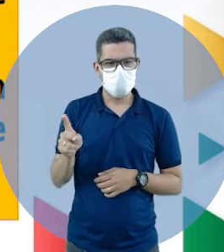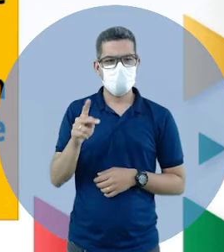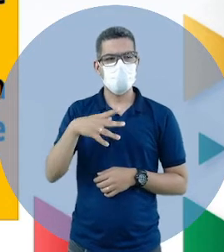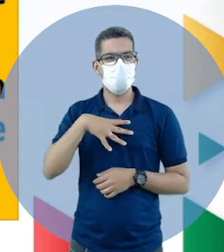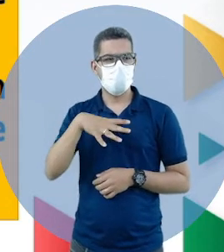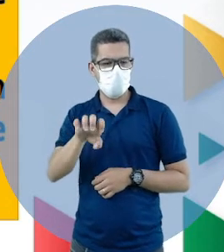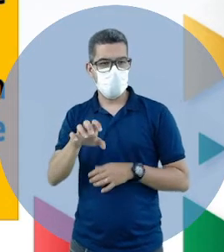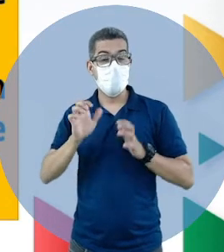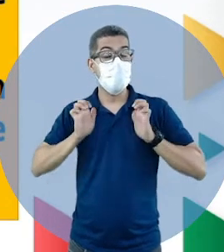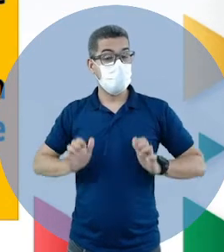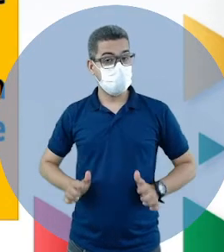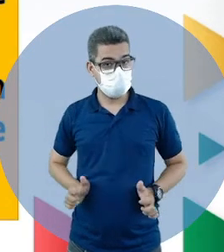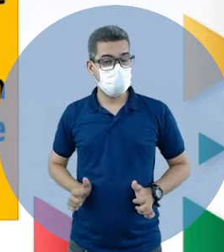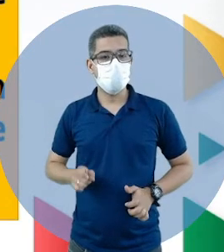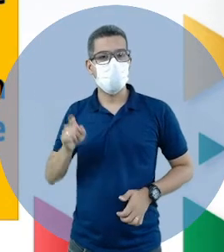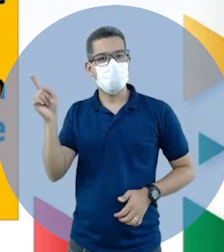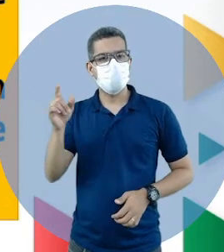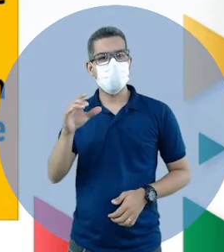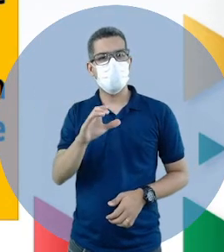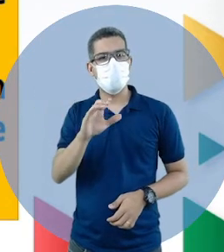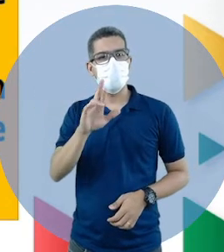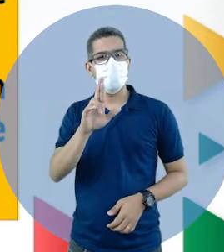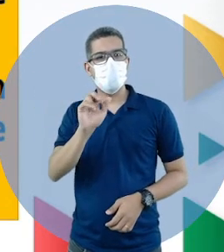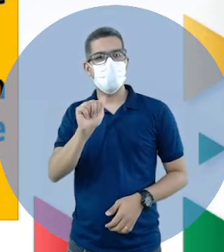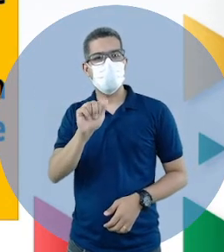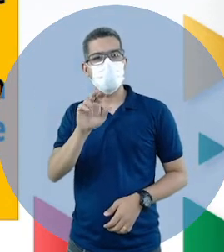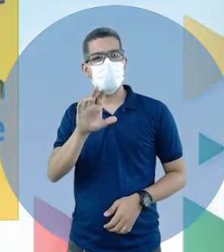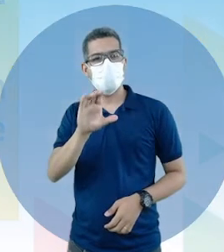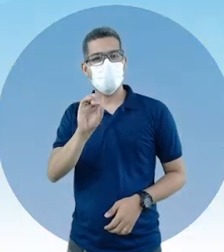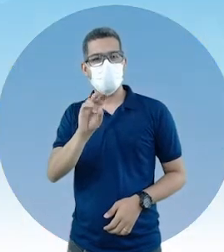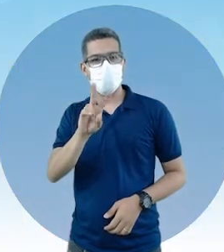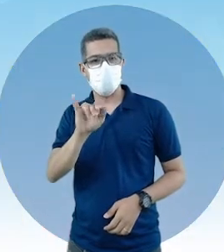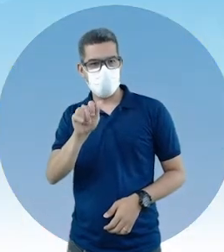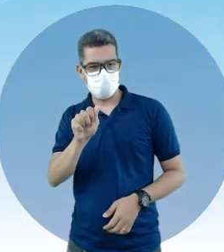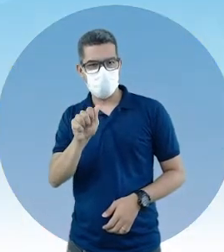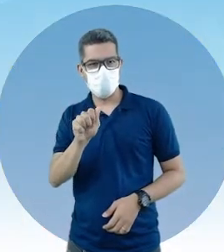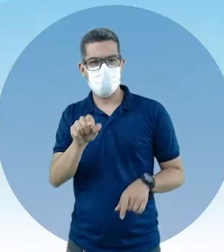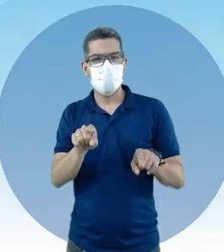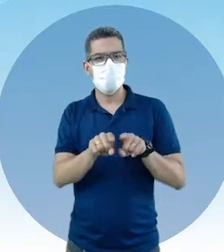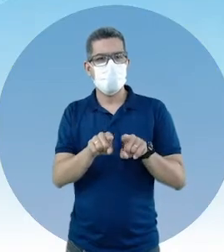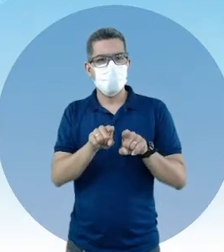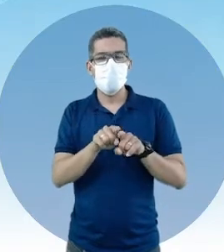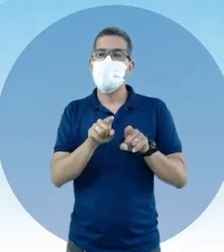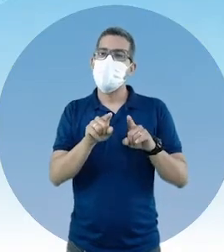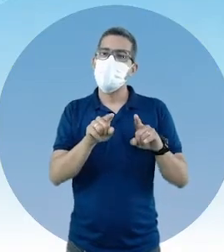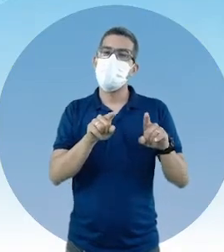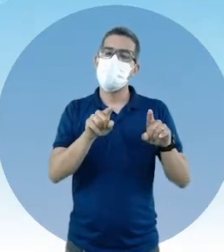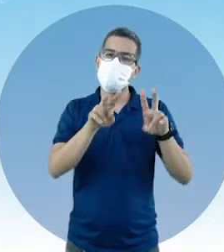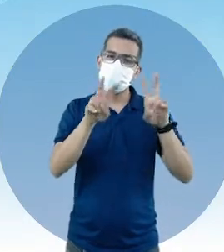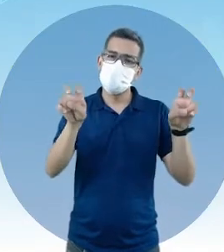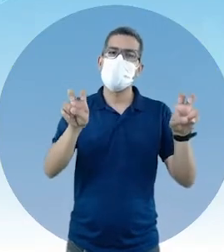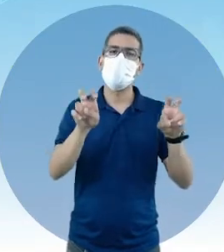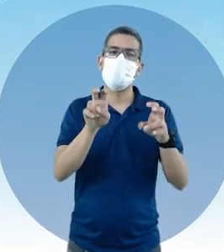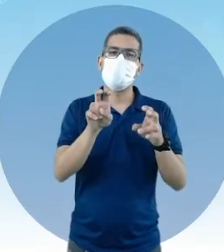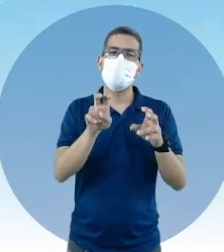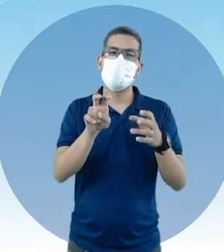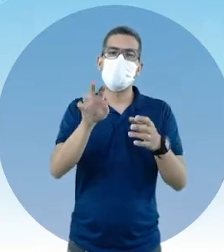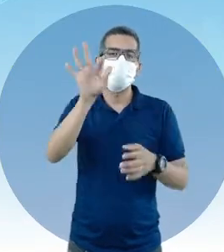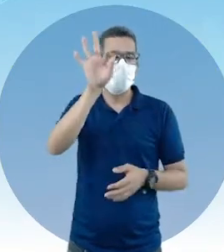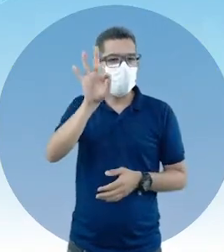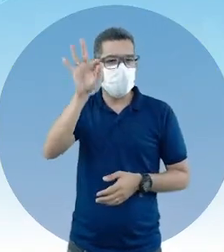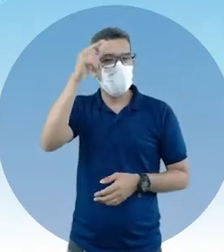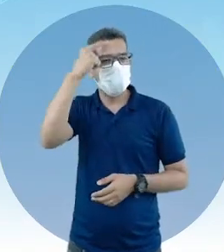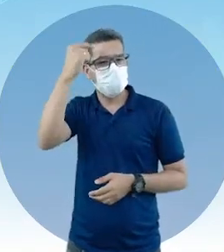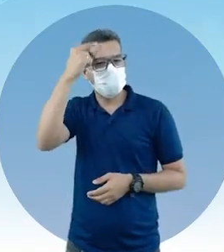na Cracóvia. Então veja só que ele circulou também pelo mundo universitário, tornou-se padre,